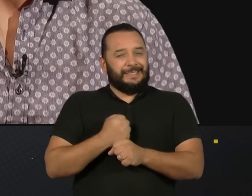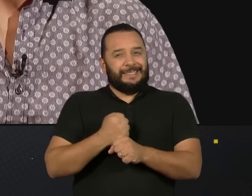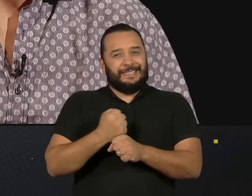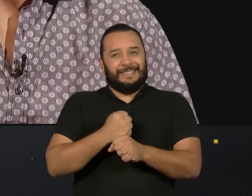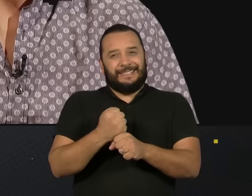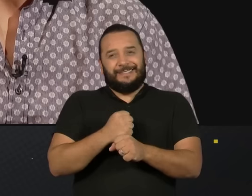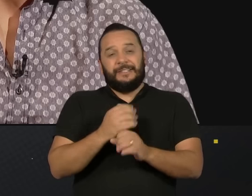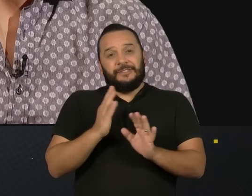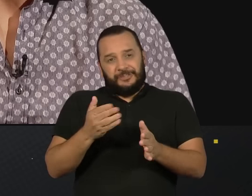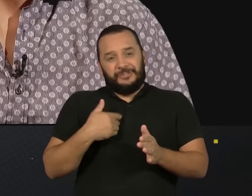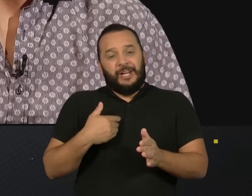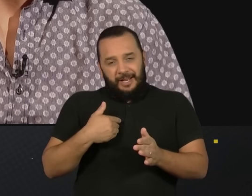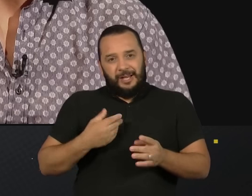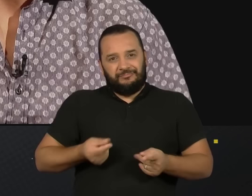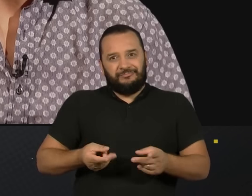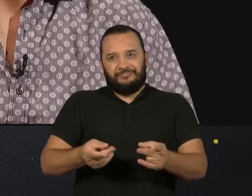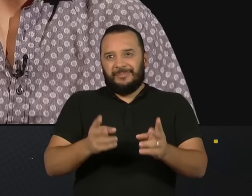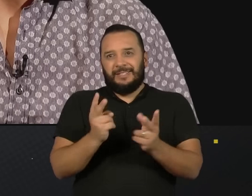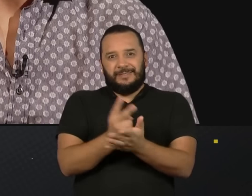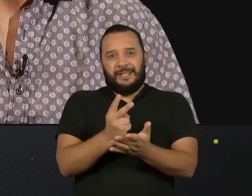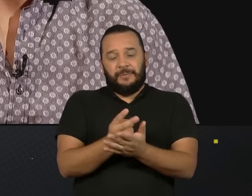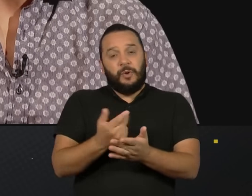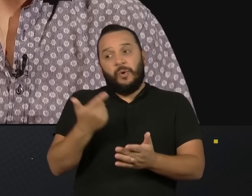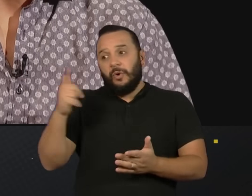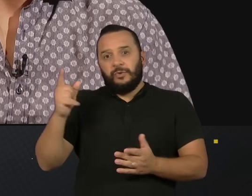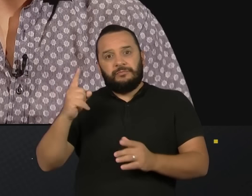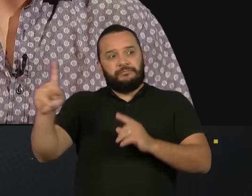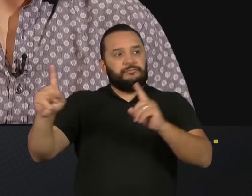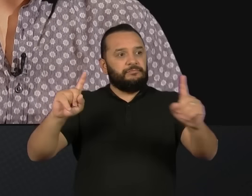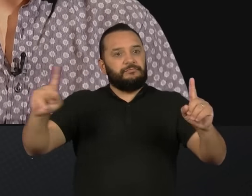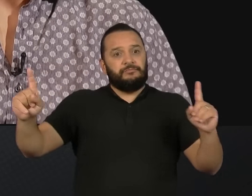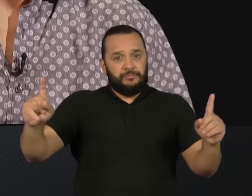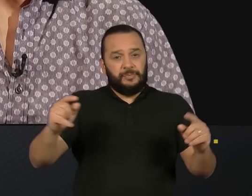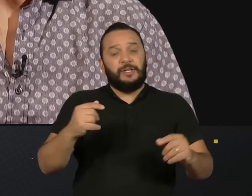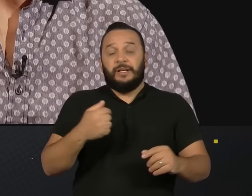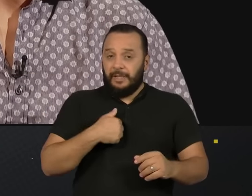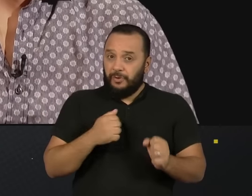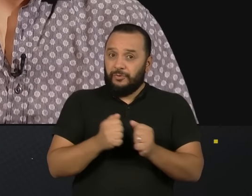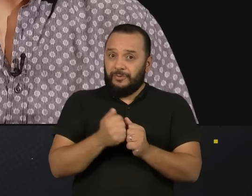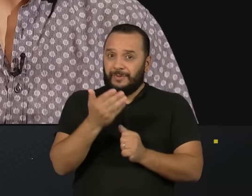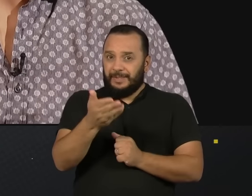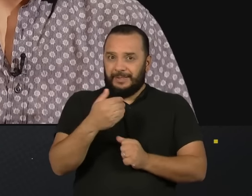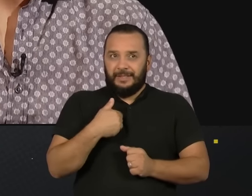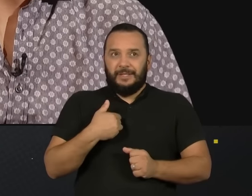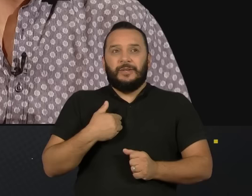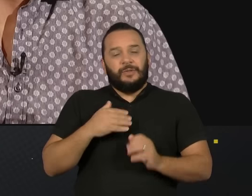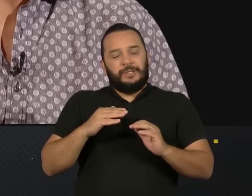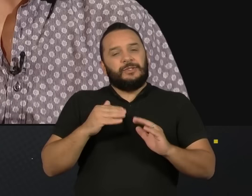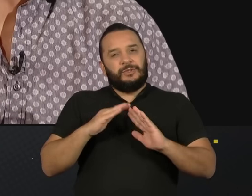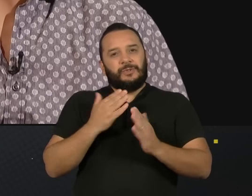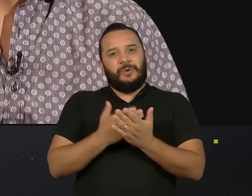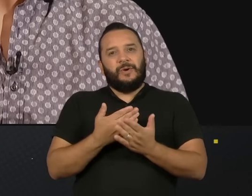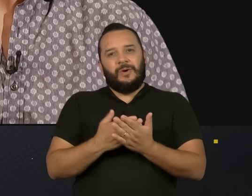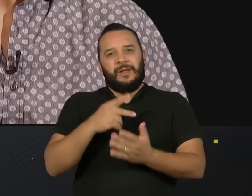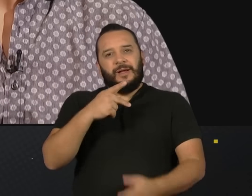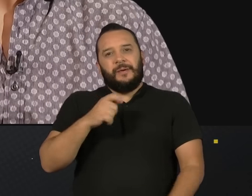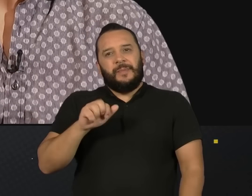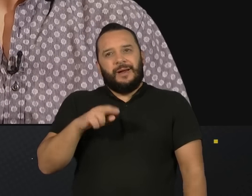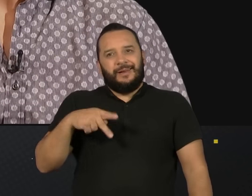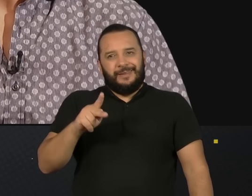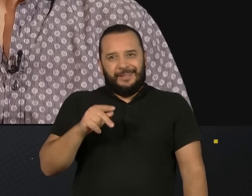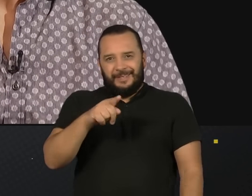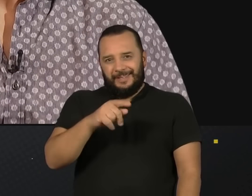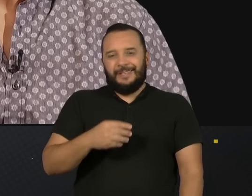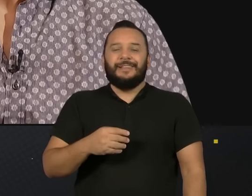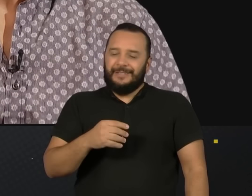a amizade, né? E o Matheus foi a primeira pessoa que me levou para conhecer a Escola Parque. Quando eu cheguei lá, ele já estava lá,